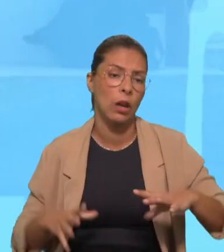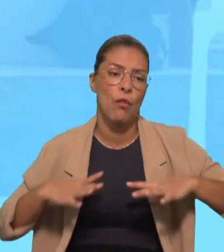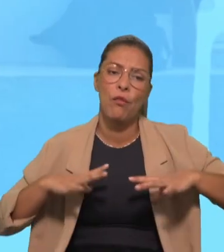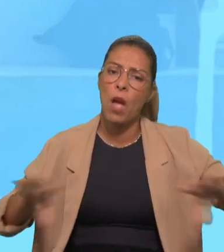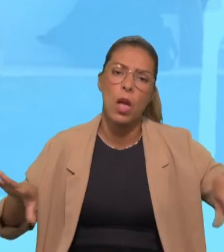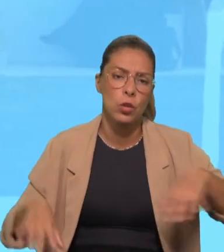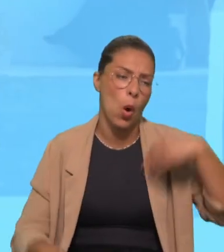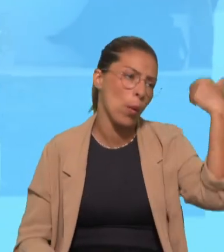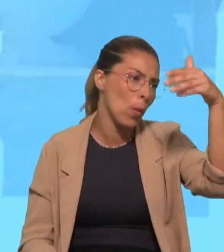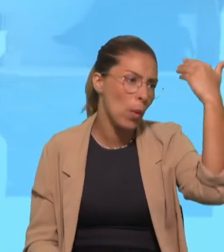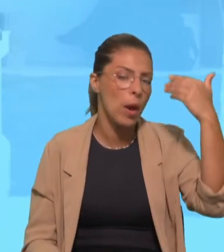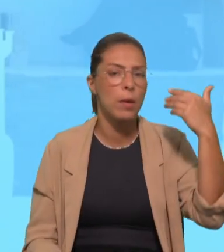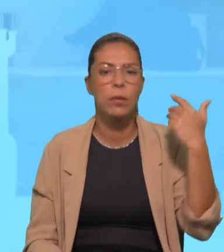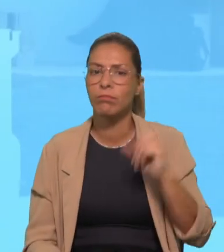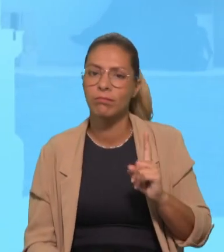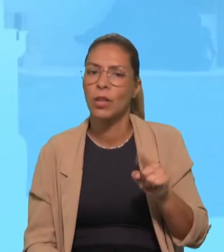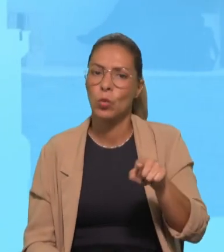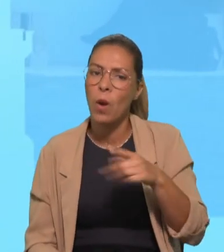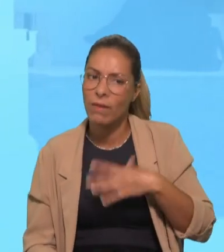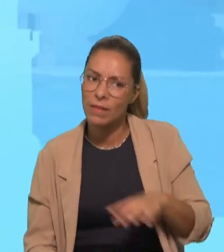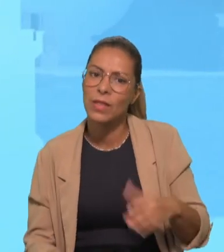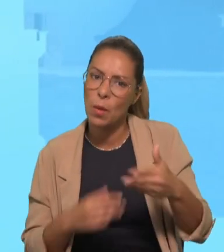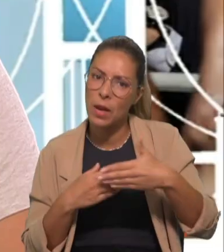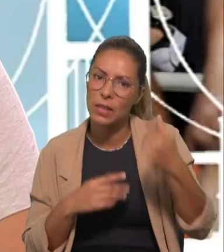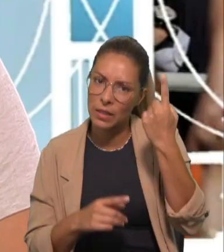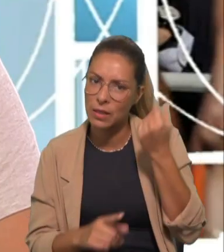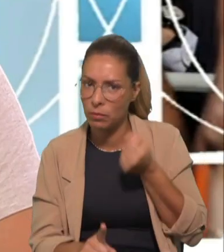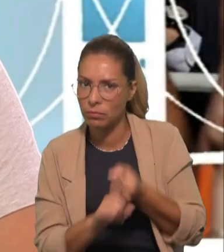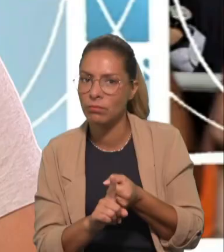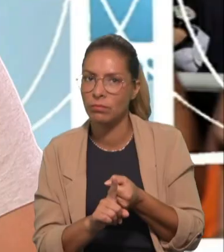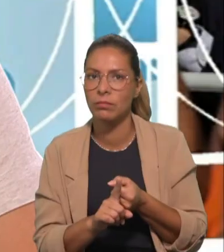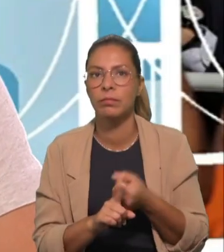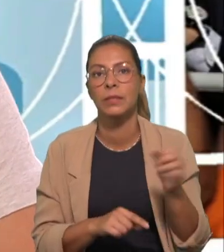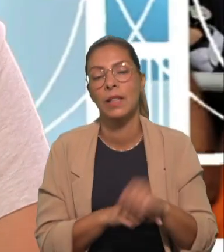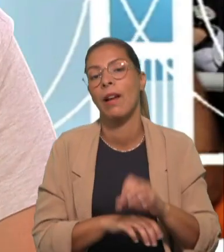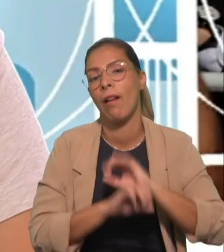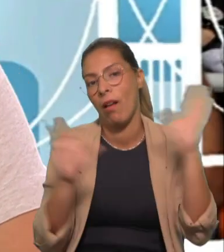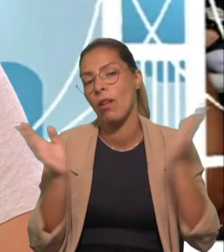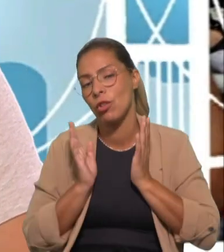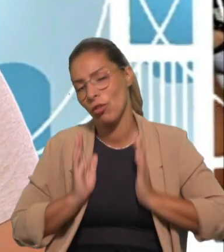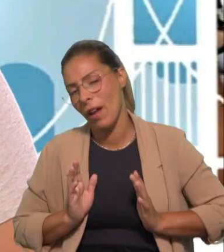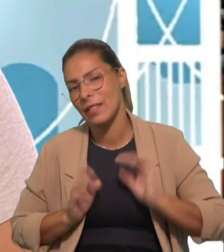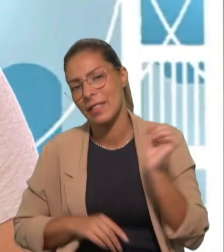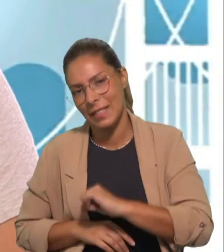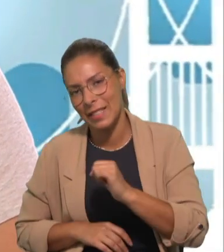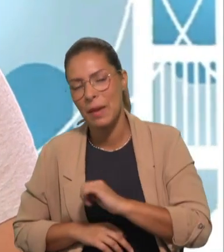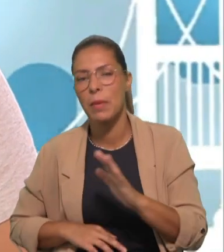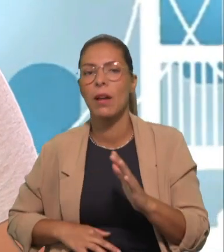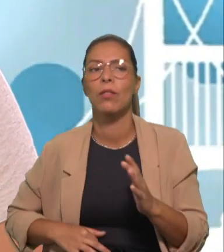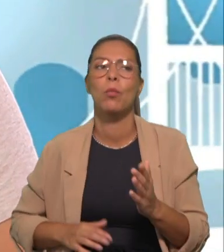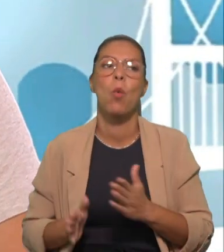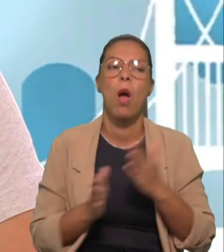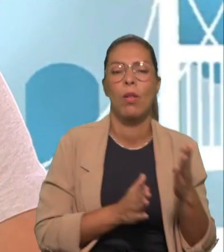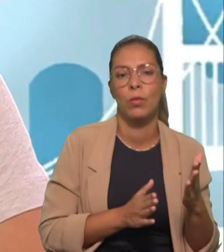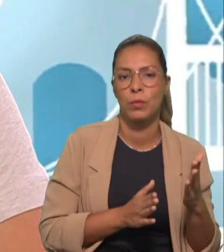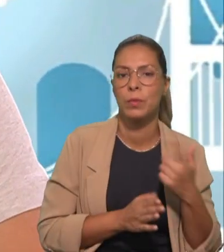mas a tua opção é teres uma semana missionária. Sim, obviamente tenho os meus momentos de descanso também, mas e para